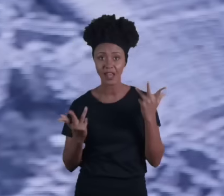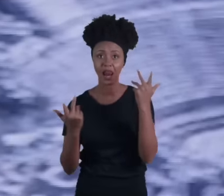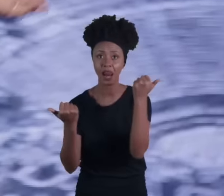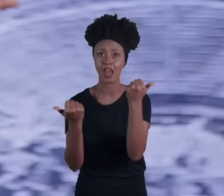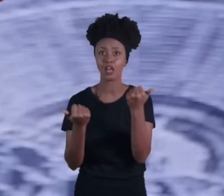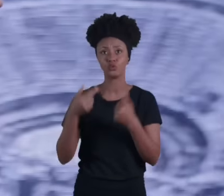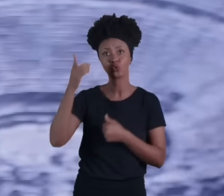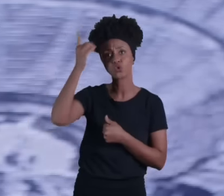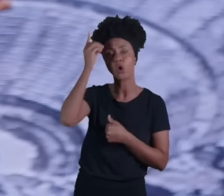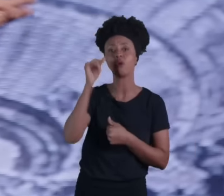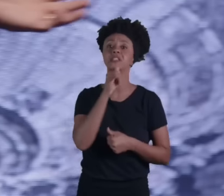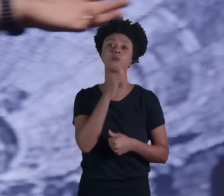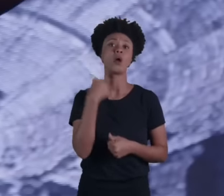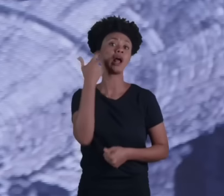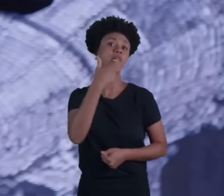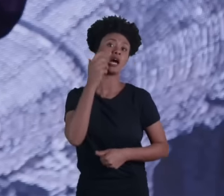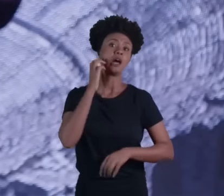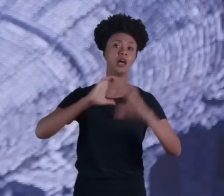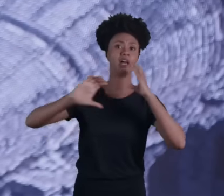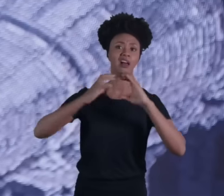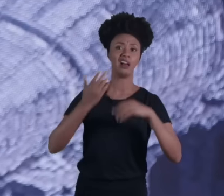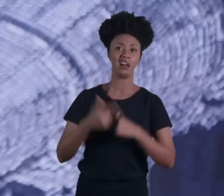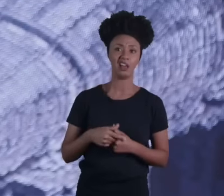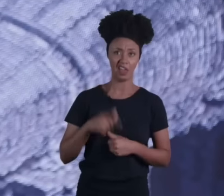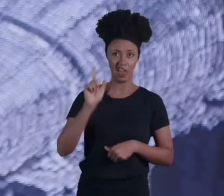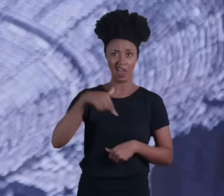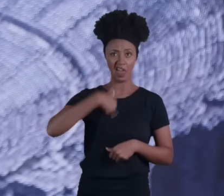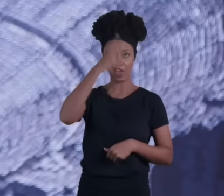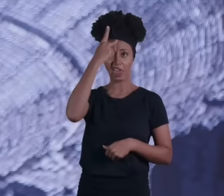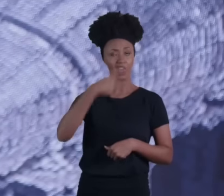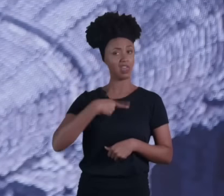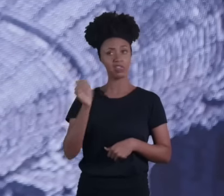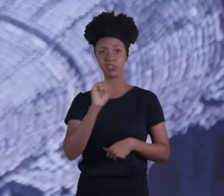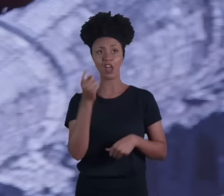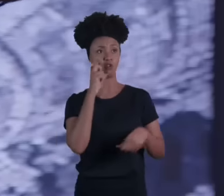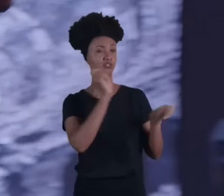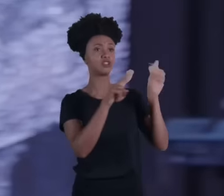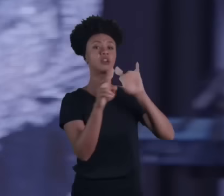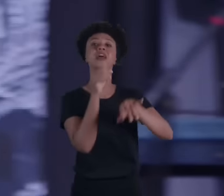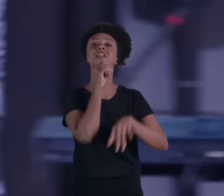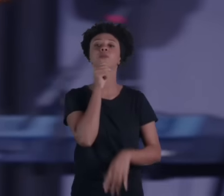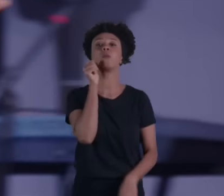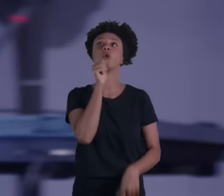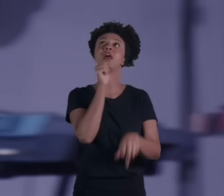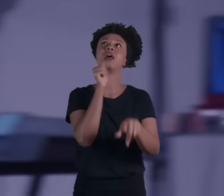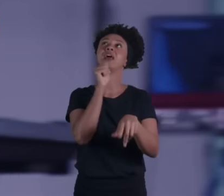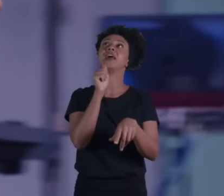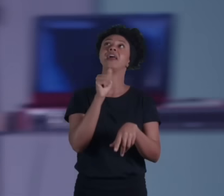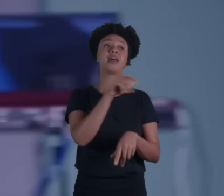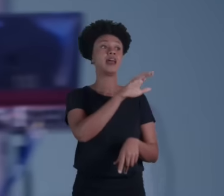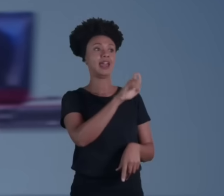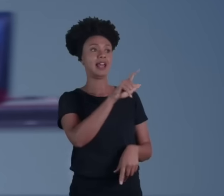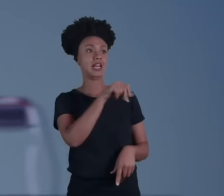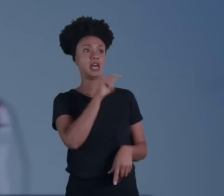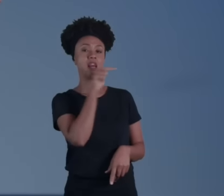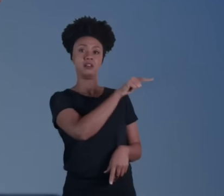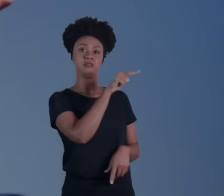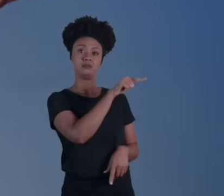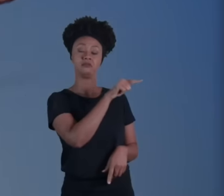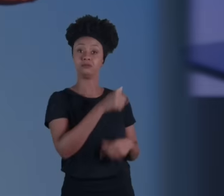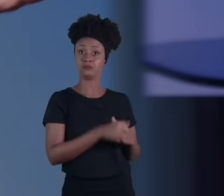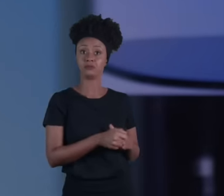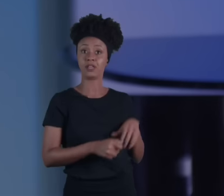cantar, por exemplo, não foi para si, mas foi para o outro. Eu estou vendo a Eliana ali. A Eliana do